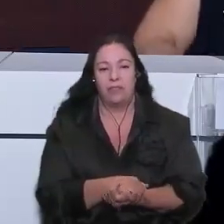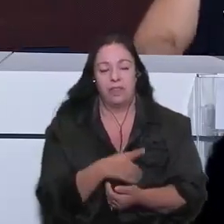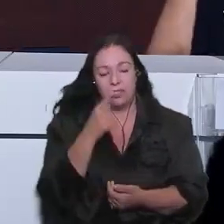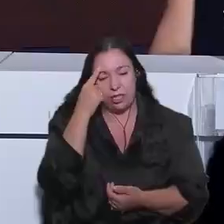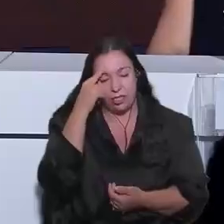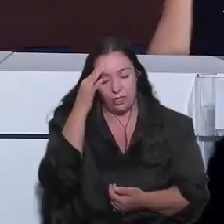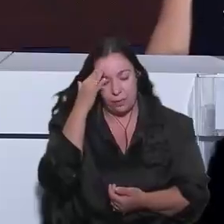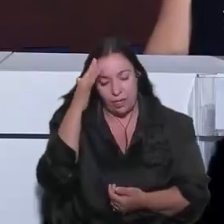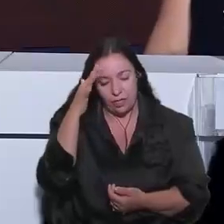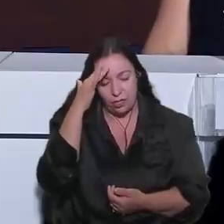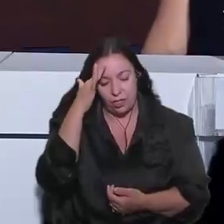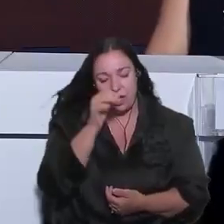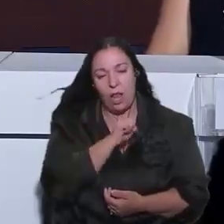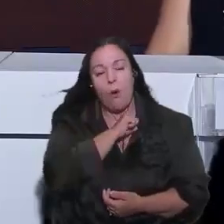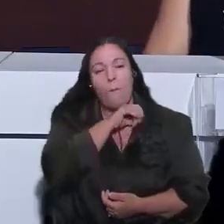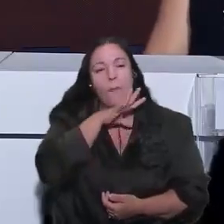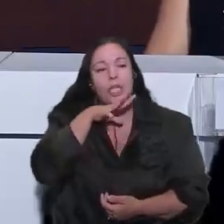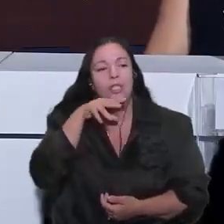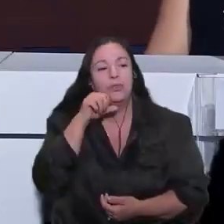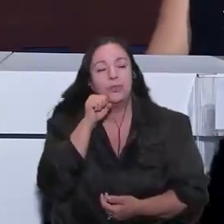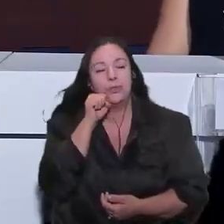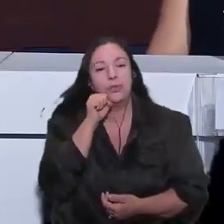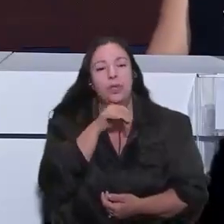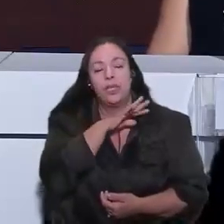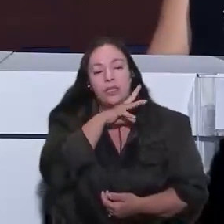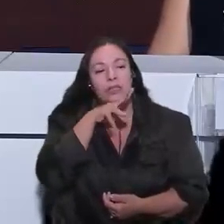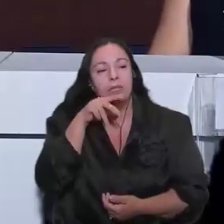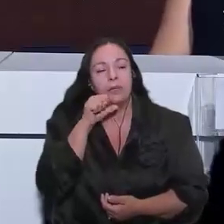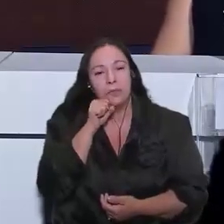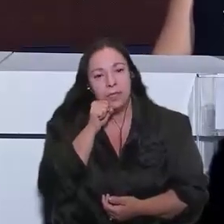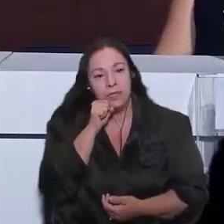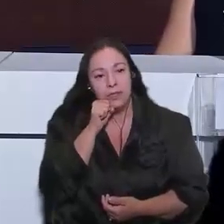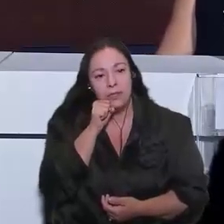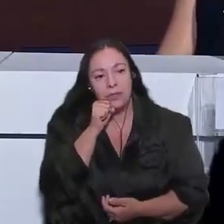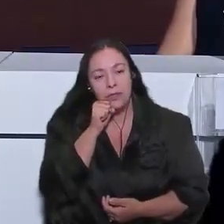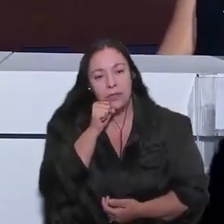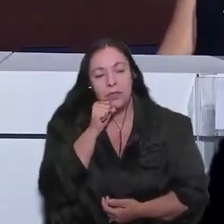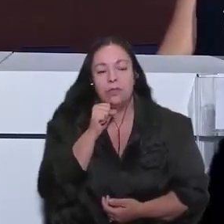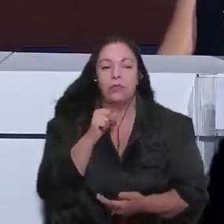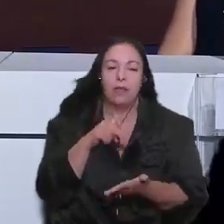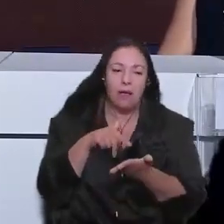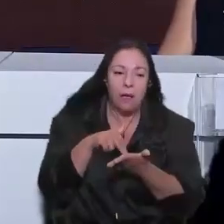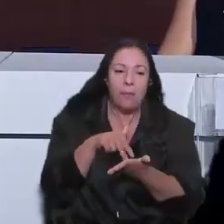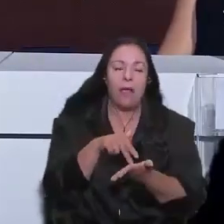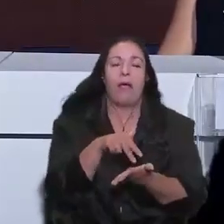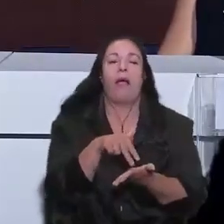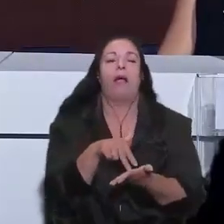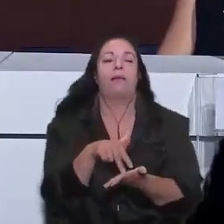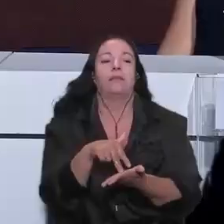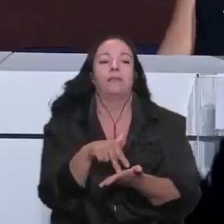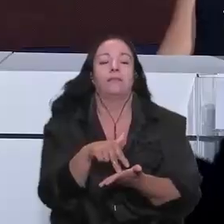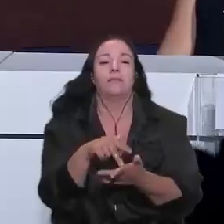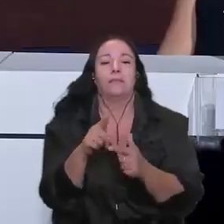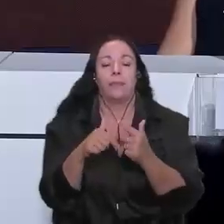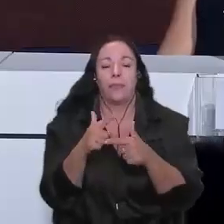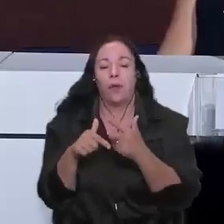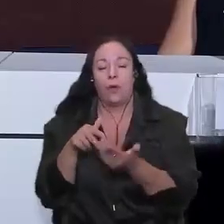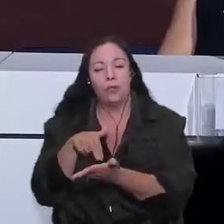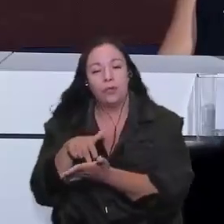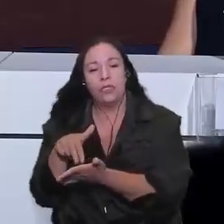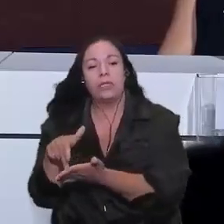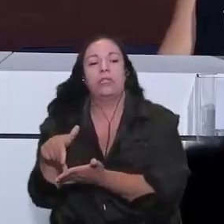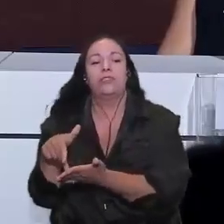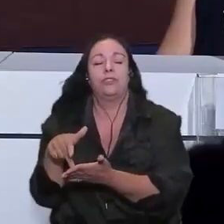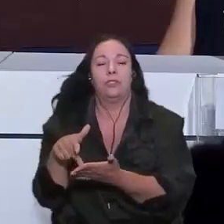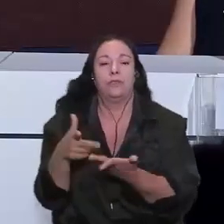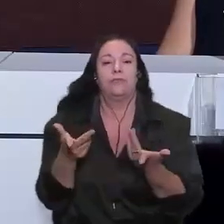materializa, é um bicho. E esse bicho tem a oportunidade de caminhar nesse sentido, como tem a oportunidade de caminhar no sentido